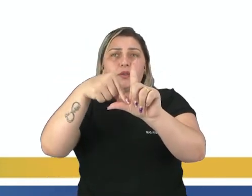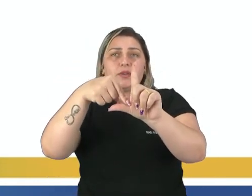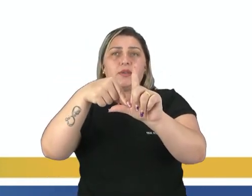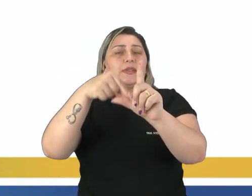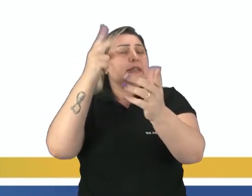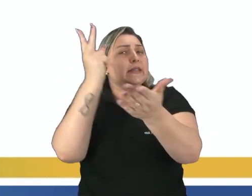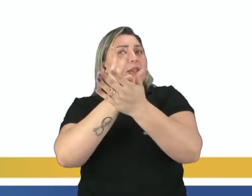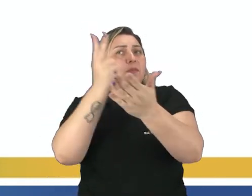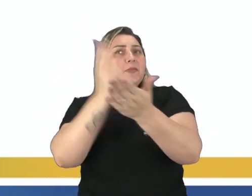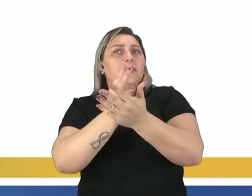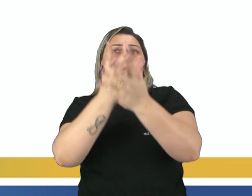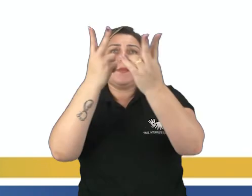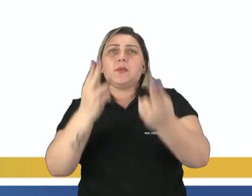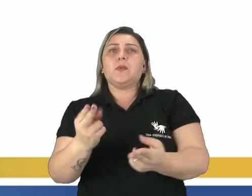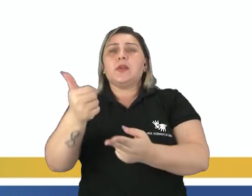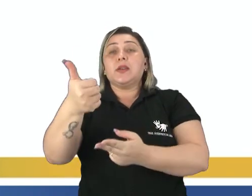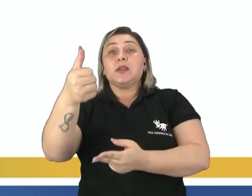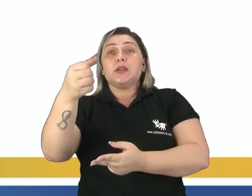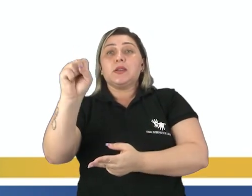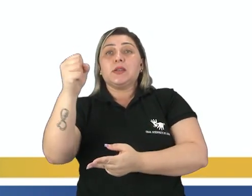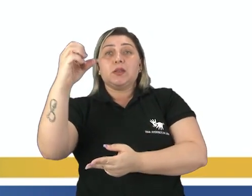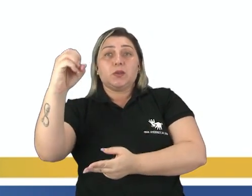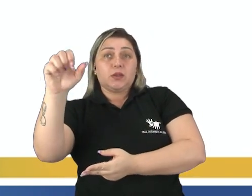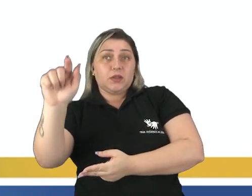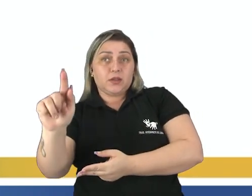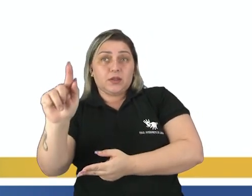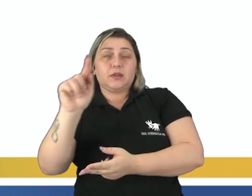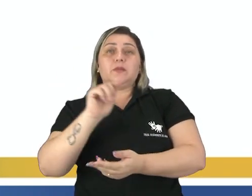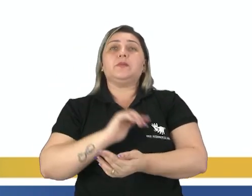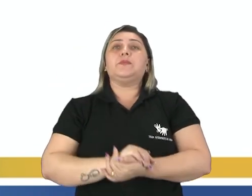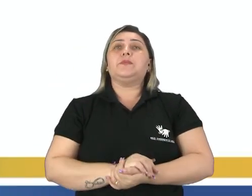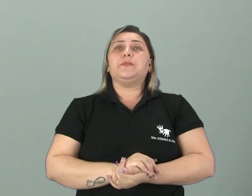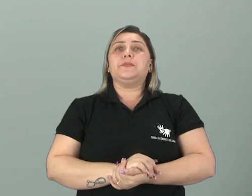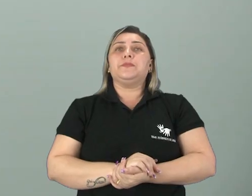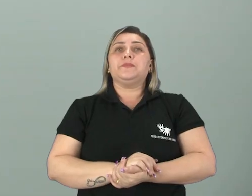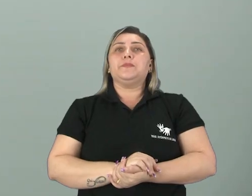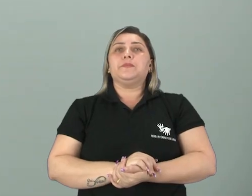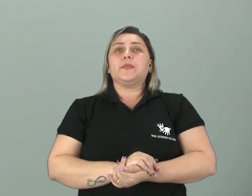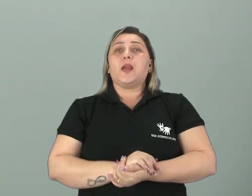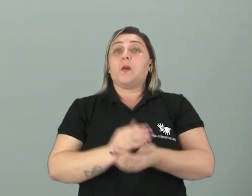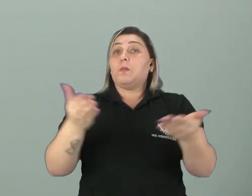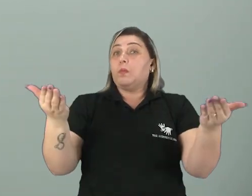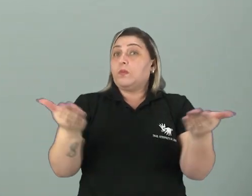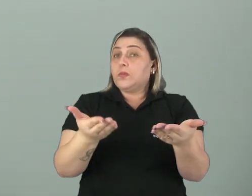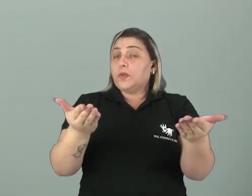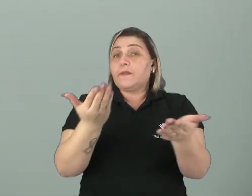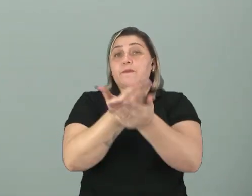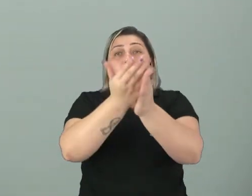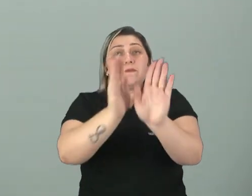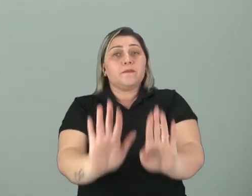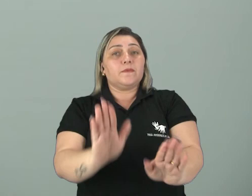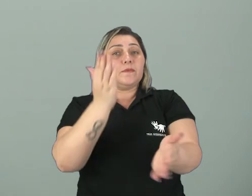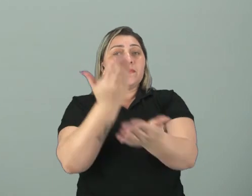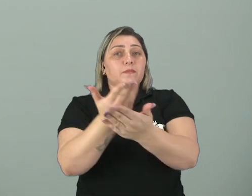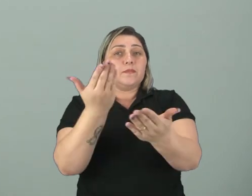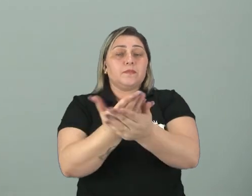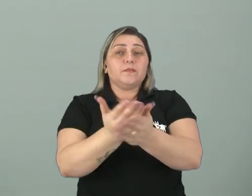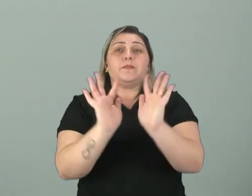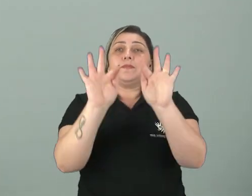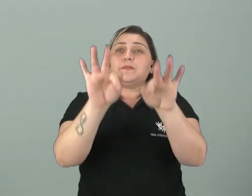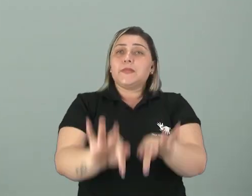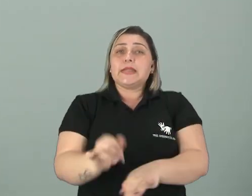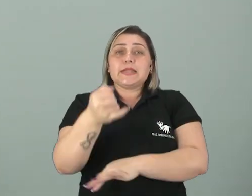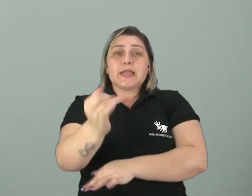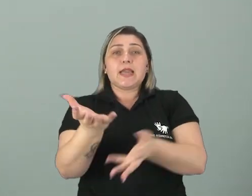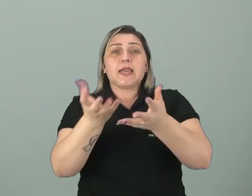ângulos internos, vale 180 graus. Então, por hoje, nós encerramos a nossa aula.